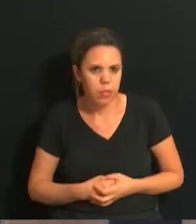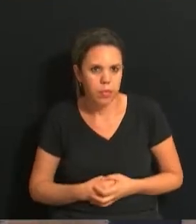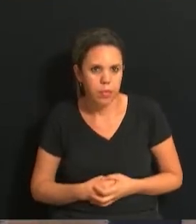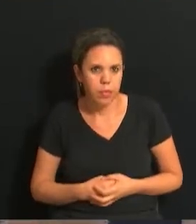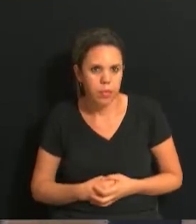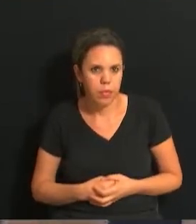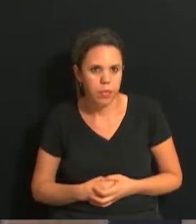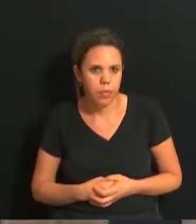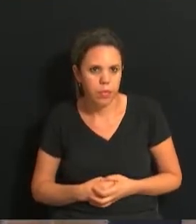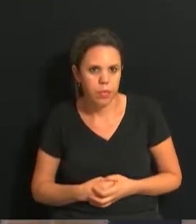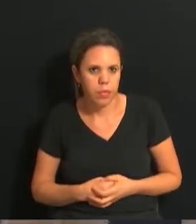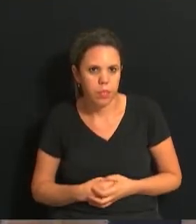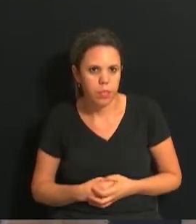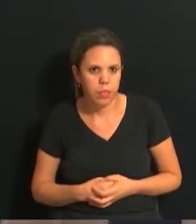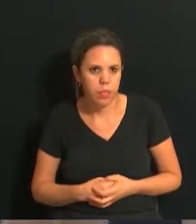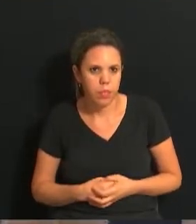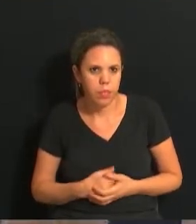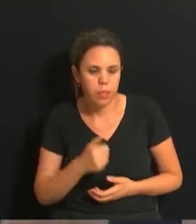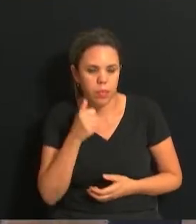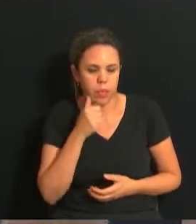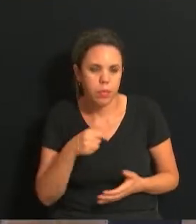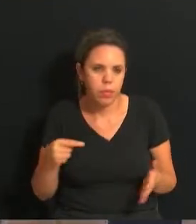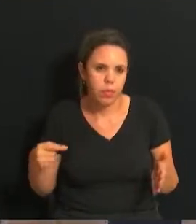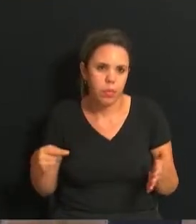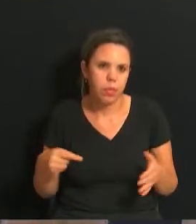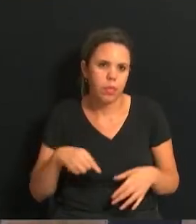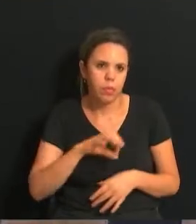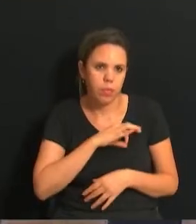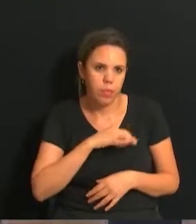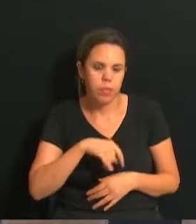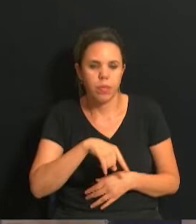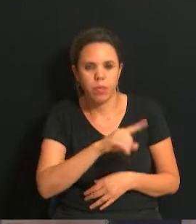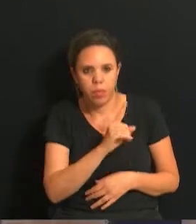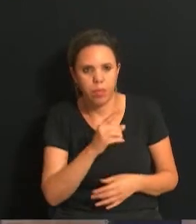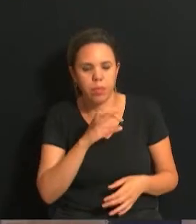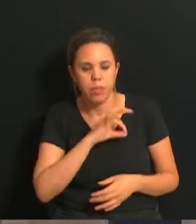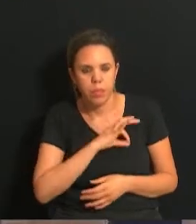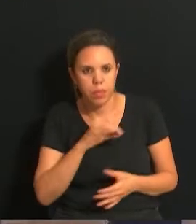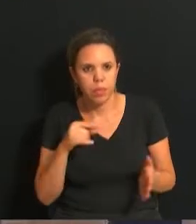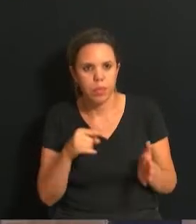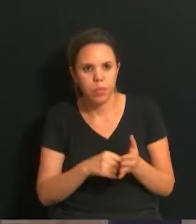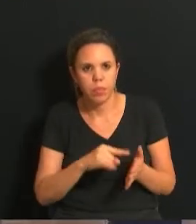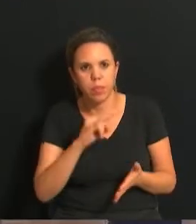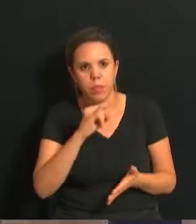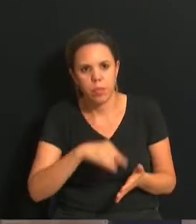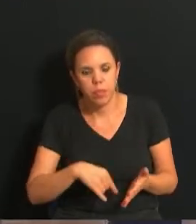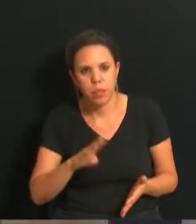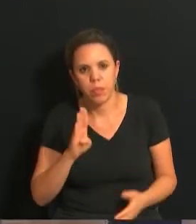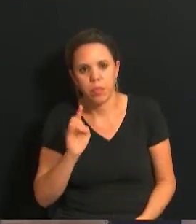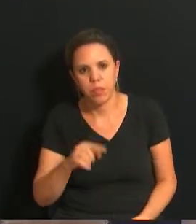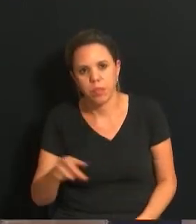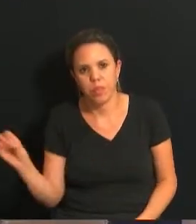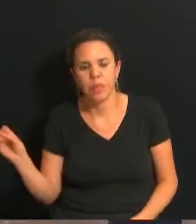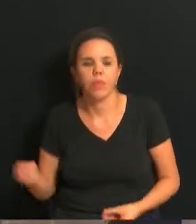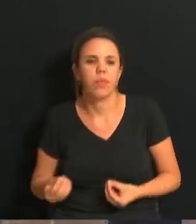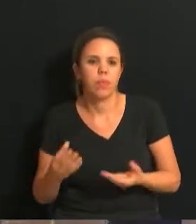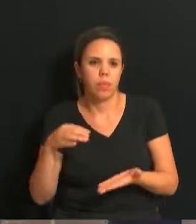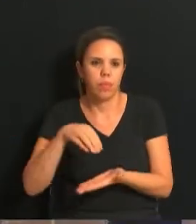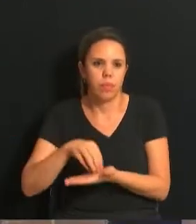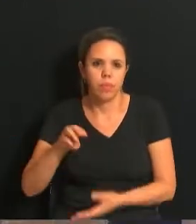quando a mulher faz o boletim de ocorrência, esse boletim de ocorrência é encaminhado para o